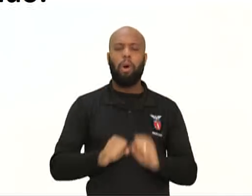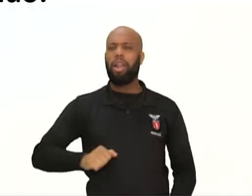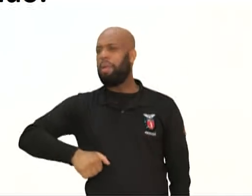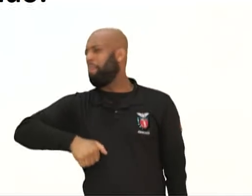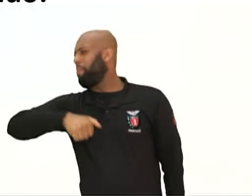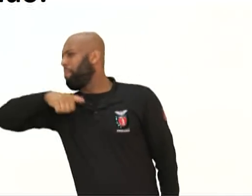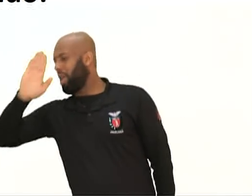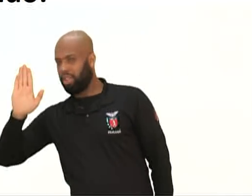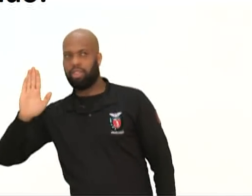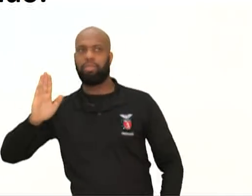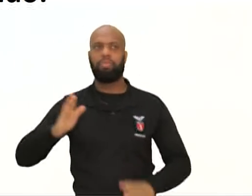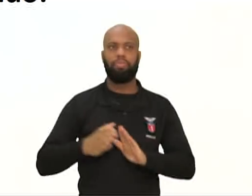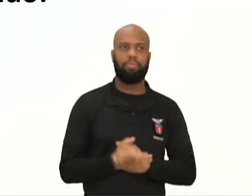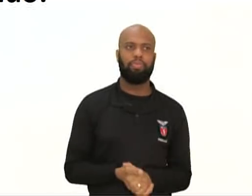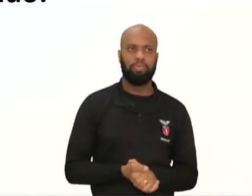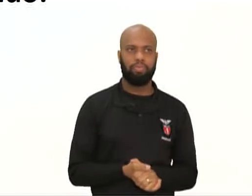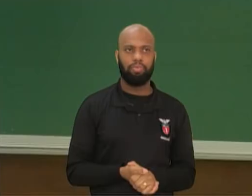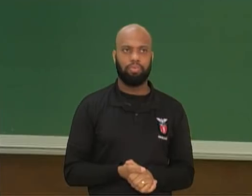além. Conta.